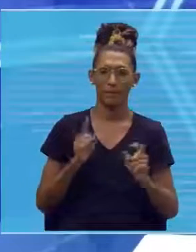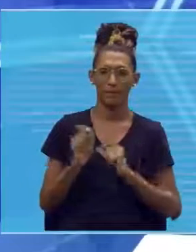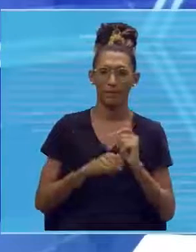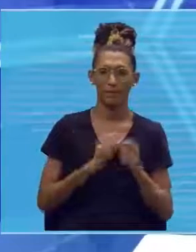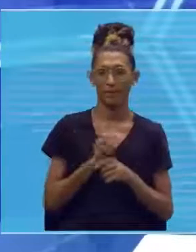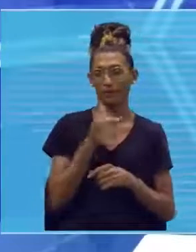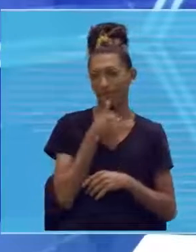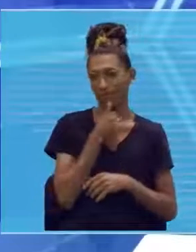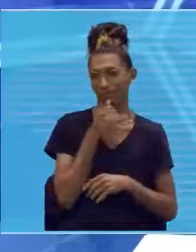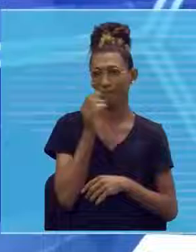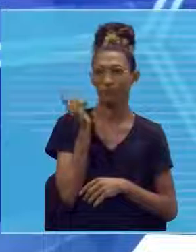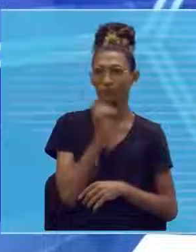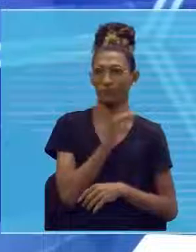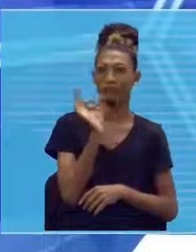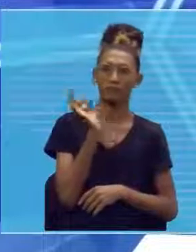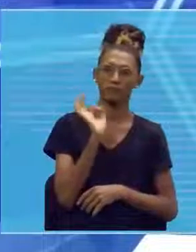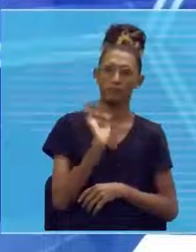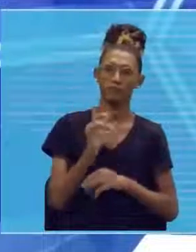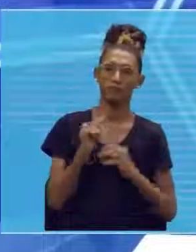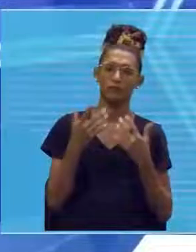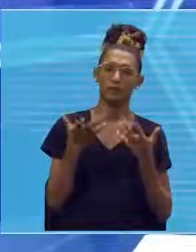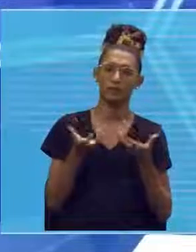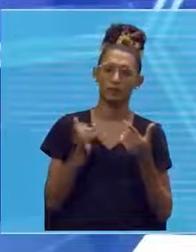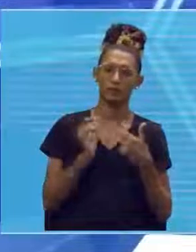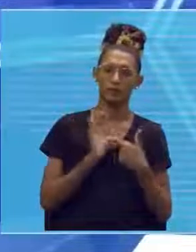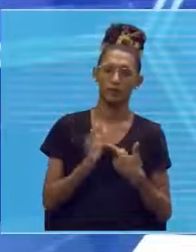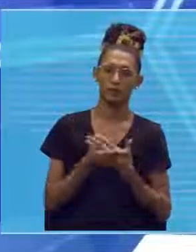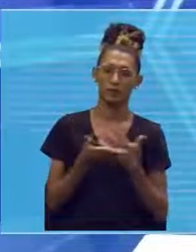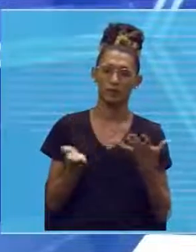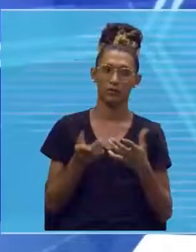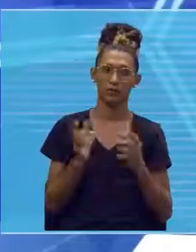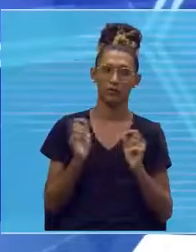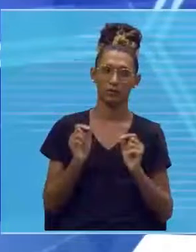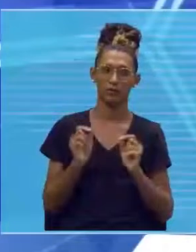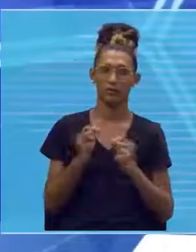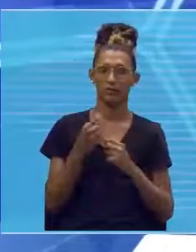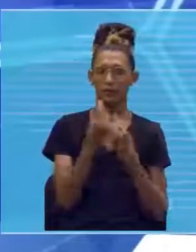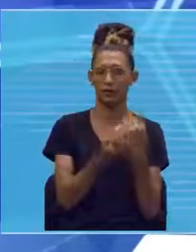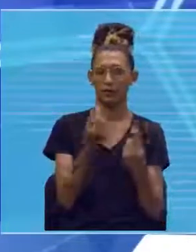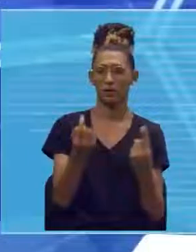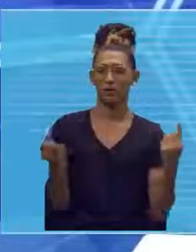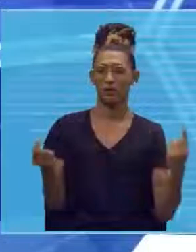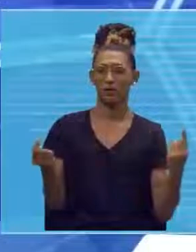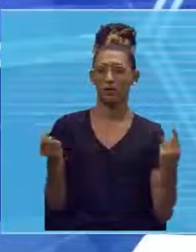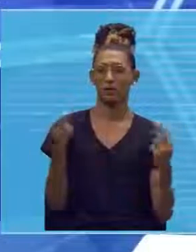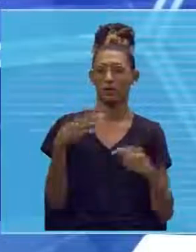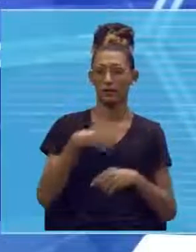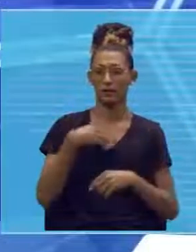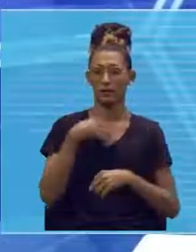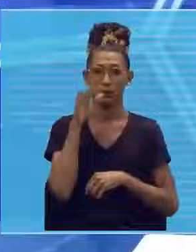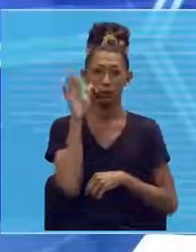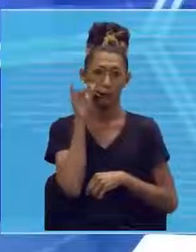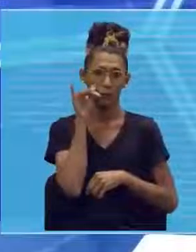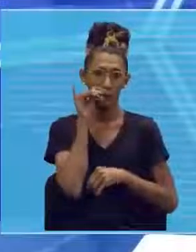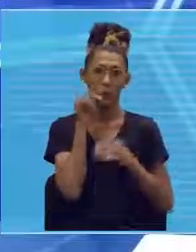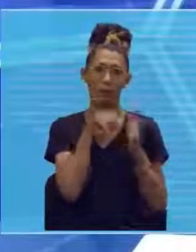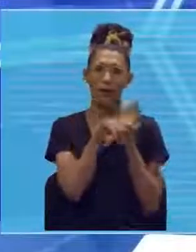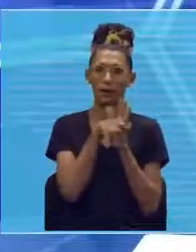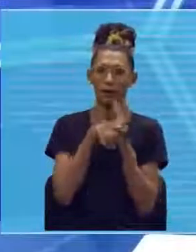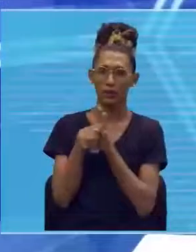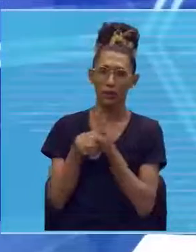a gente infelizmente não consegue que eu quero trazer para vocês é que vocês aumentem a curiosidade a